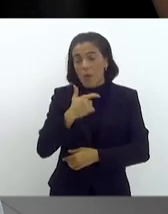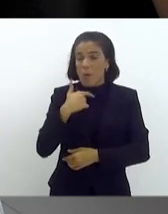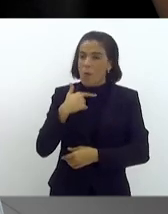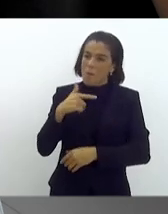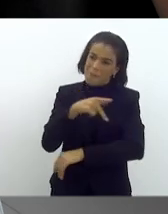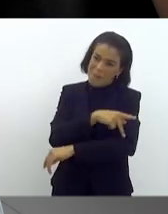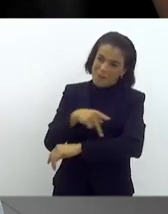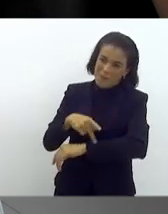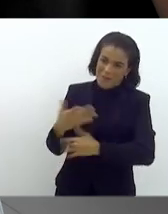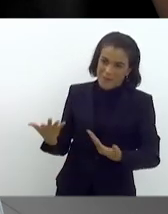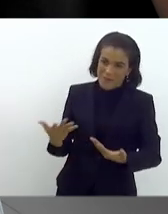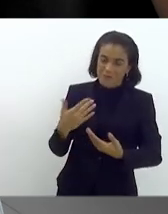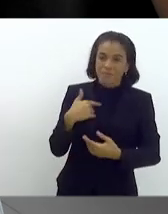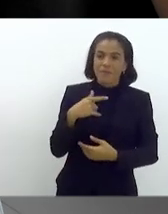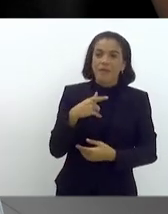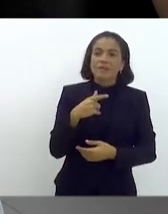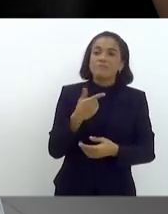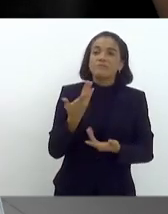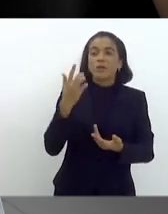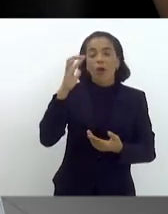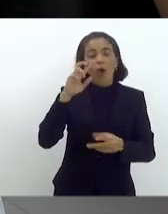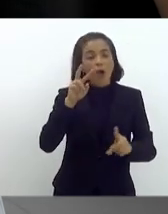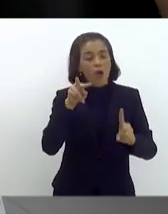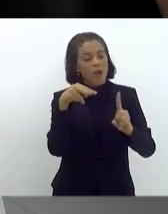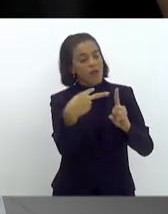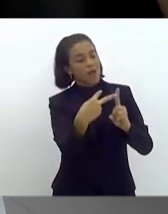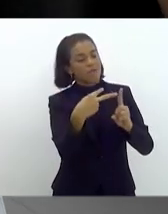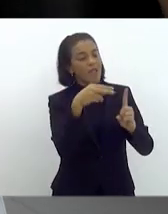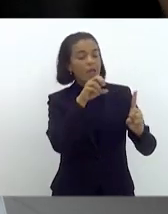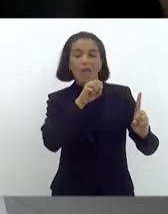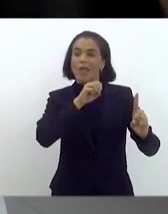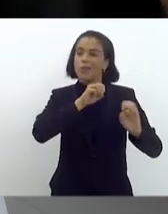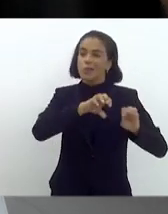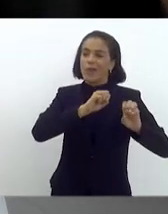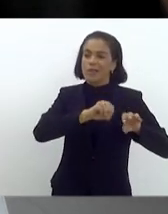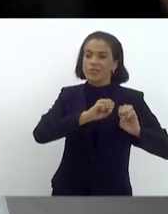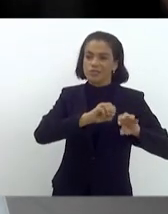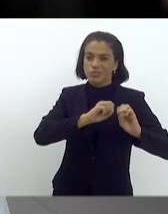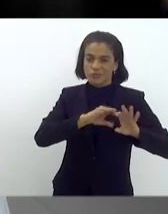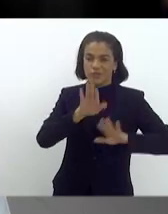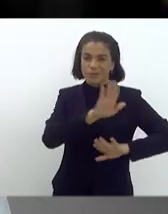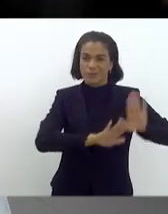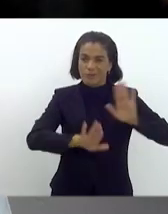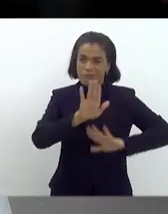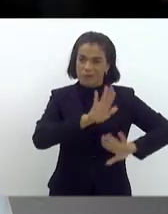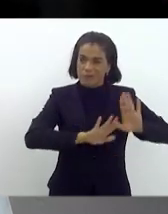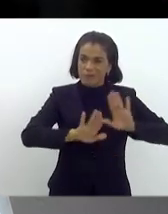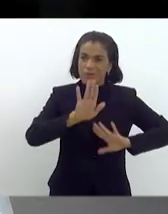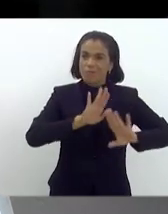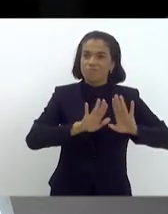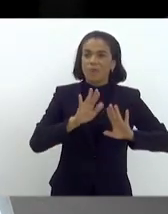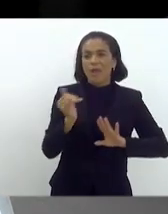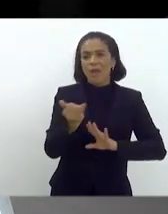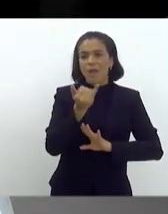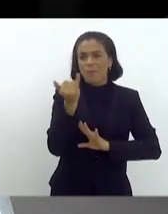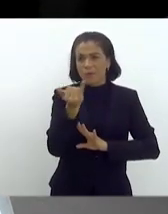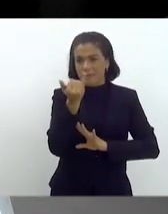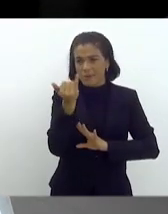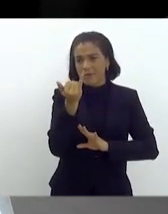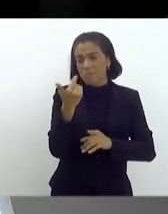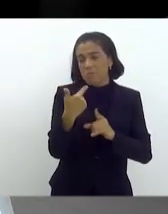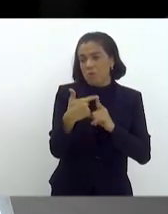pedagoga né no sentido de se Primar pelo olhar preventivo educativo então é muito importante que sejam feitas de forma